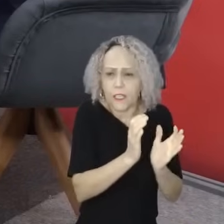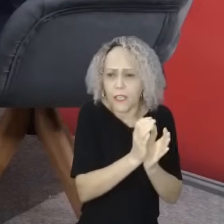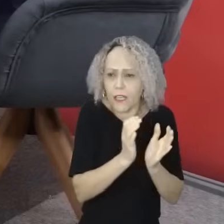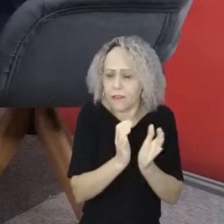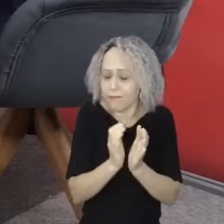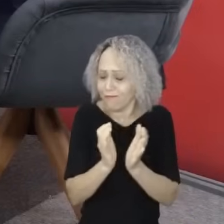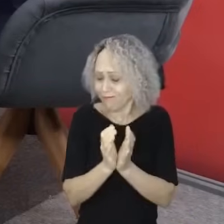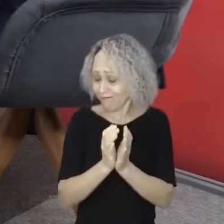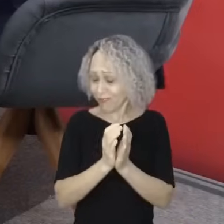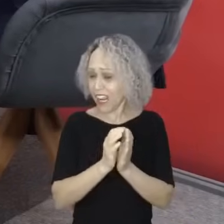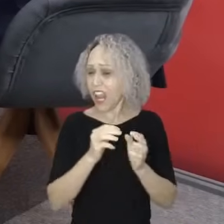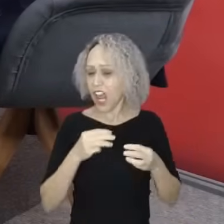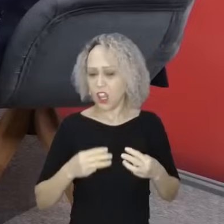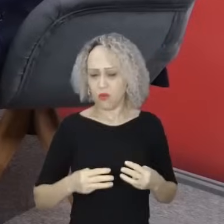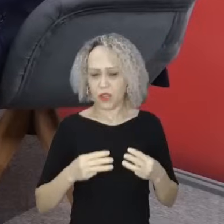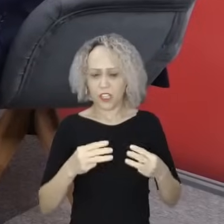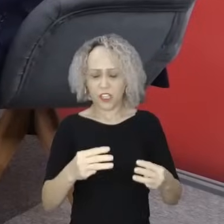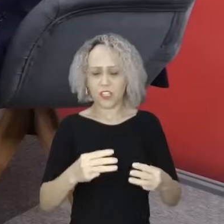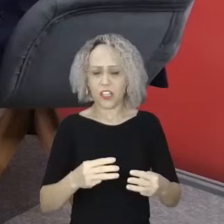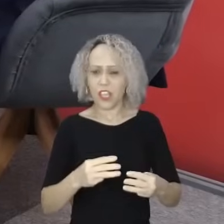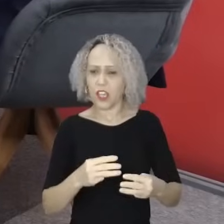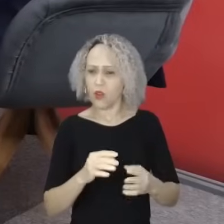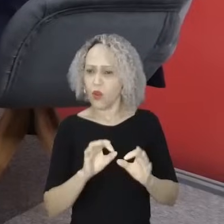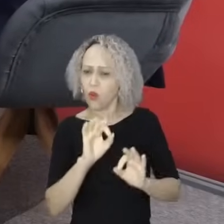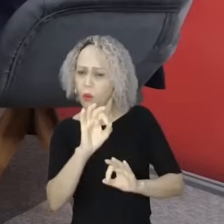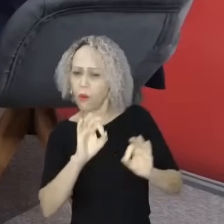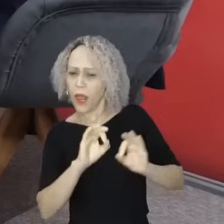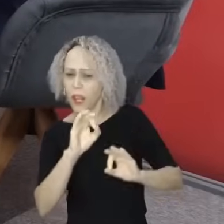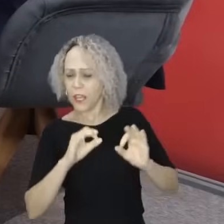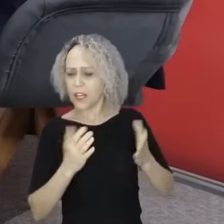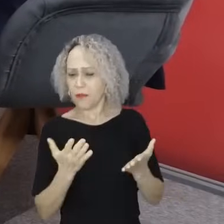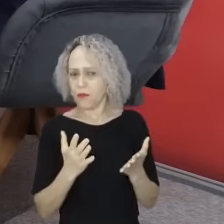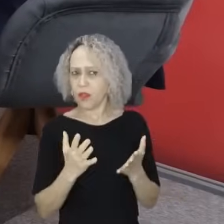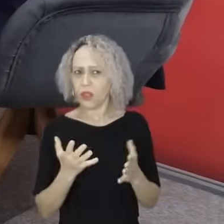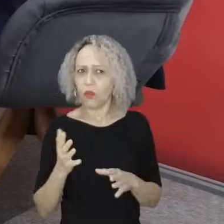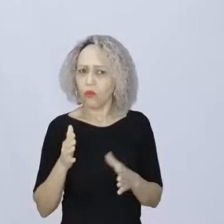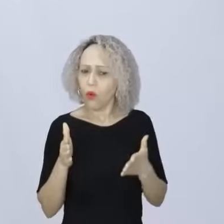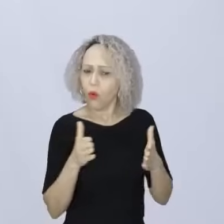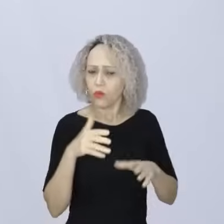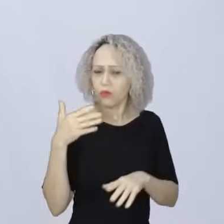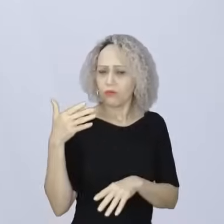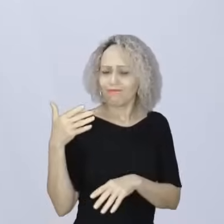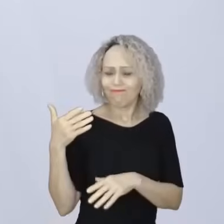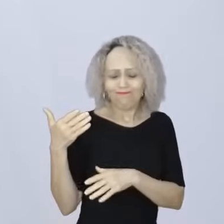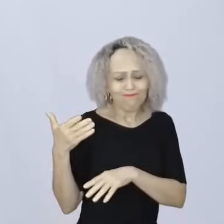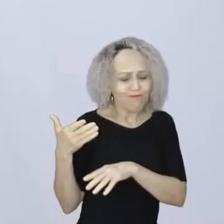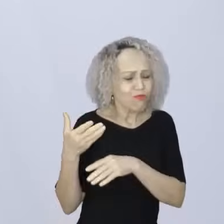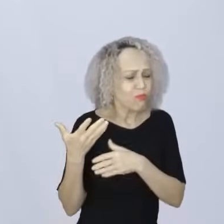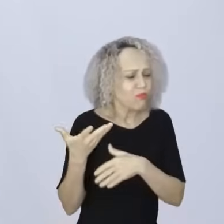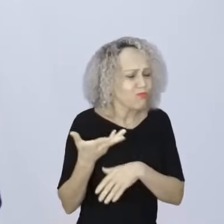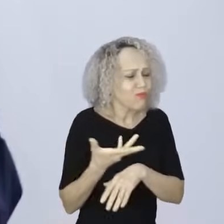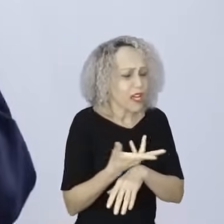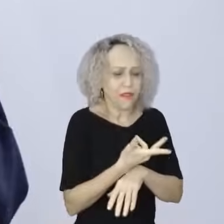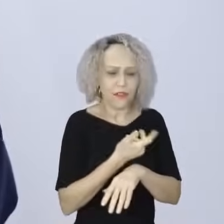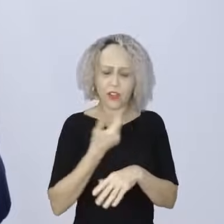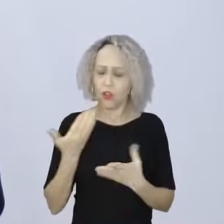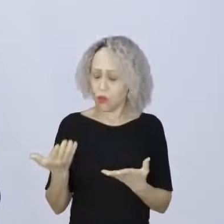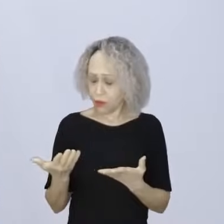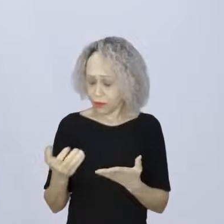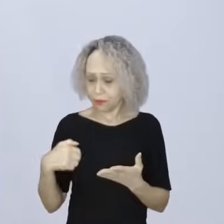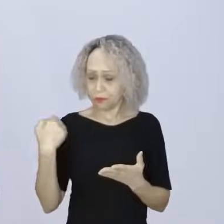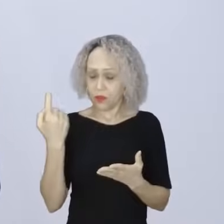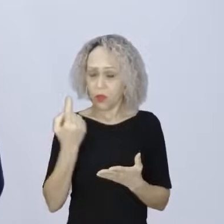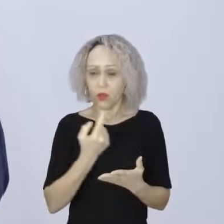quero parabenizar, foi um trabalho muito rico, muito rigoroso tecnicamente, com a nossa equipe, nós partimos do